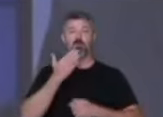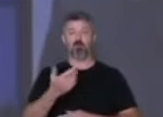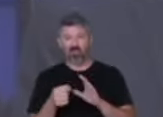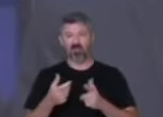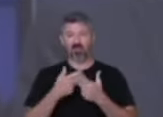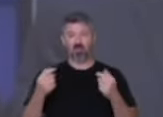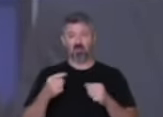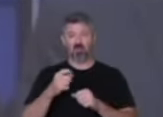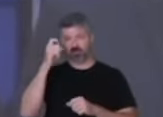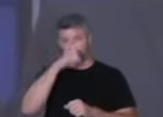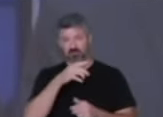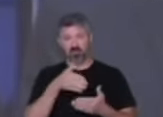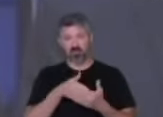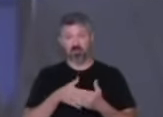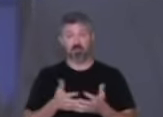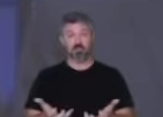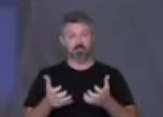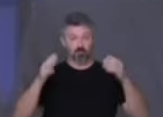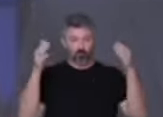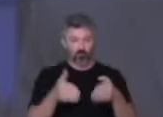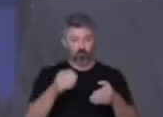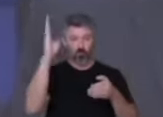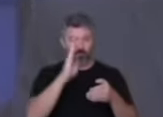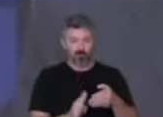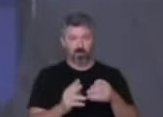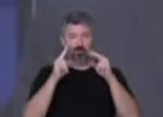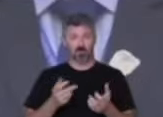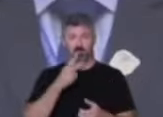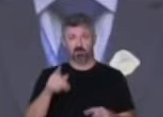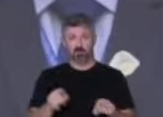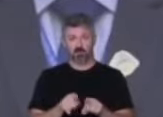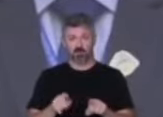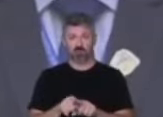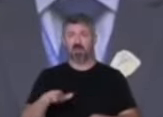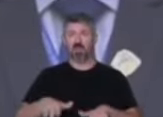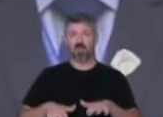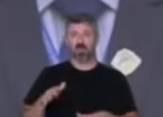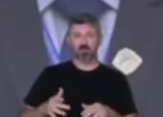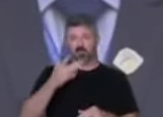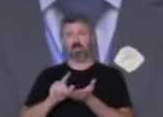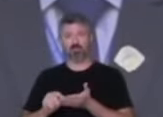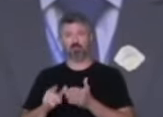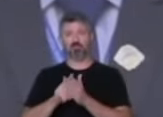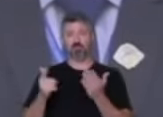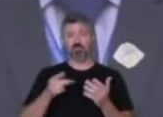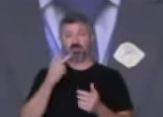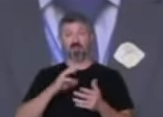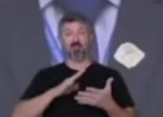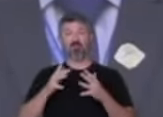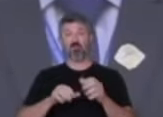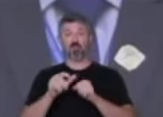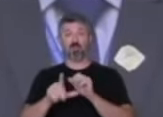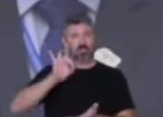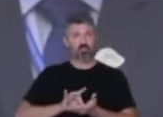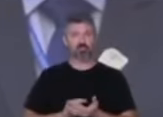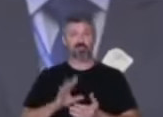economia. Olhando para o Brasil, olhando para o futuro do Brasil, muitas vezes eu ouço comentários: a reforma não é